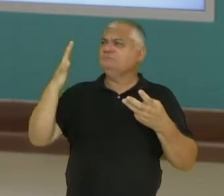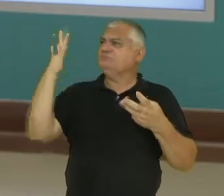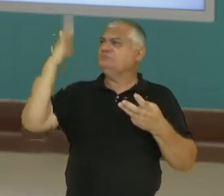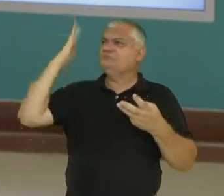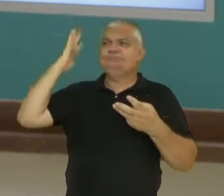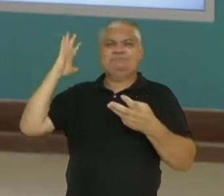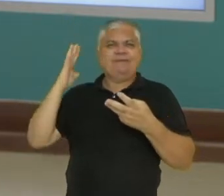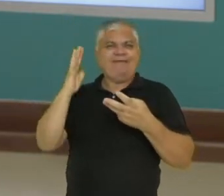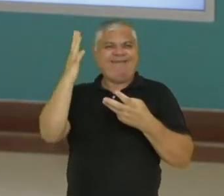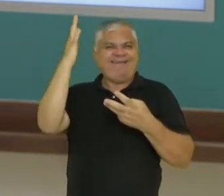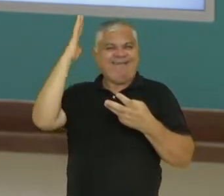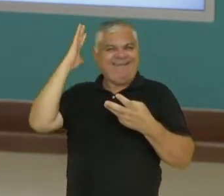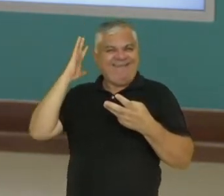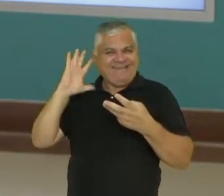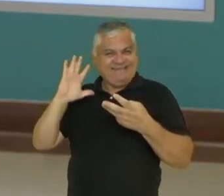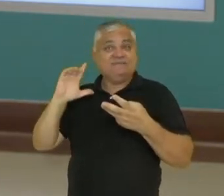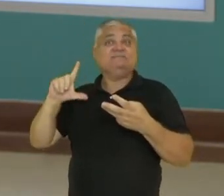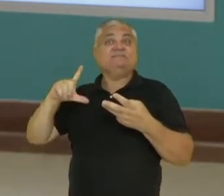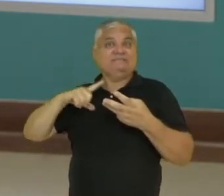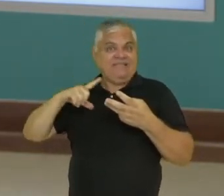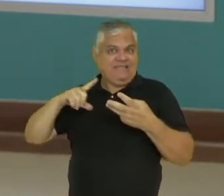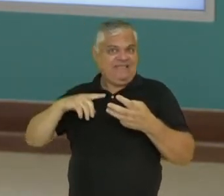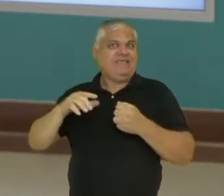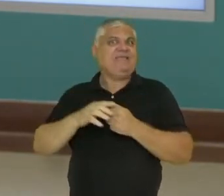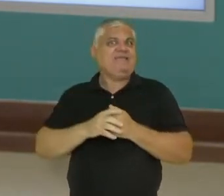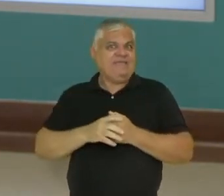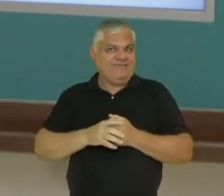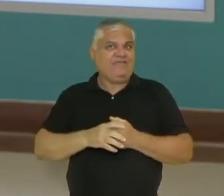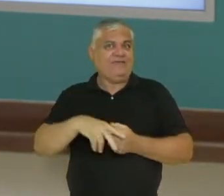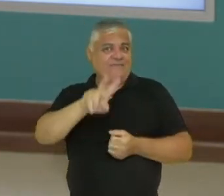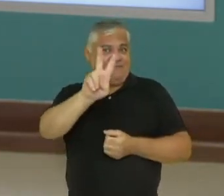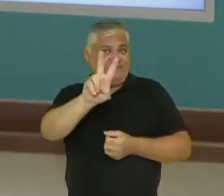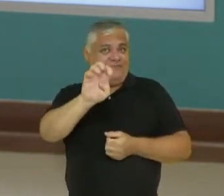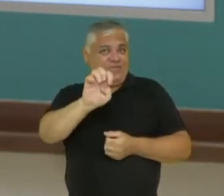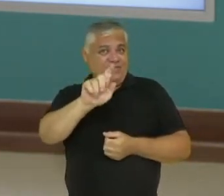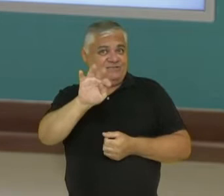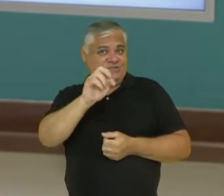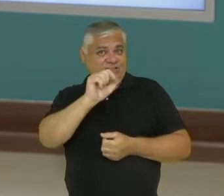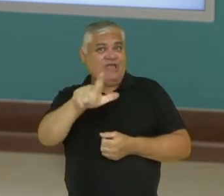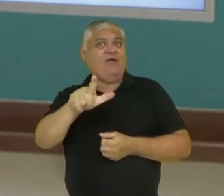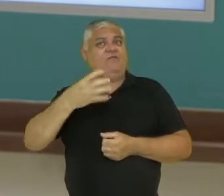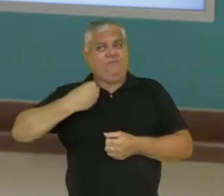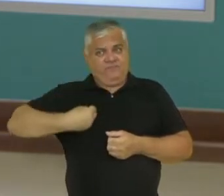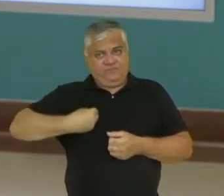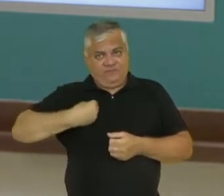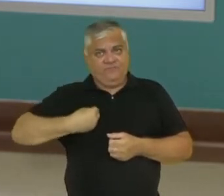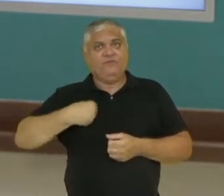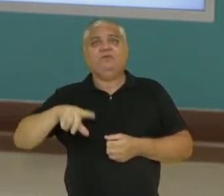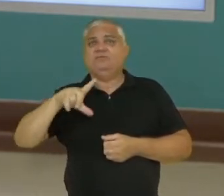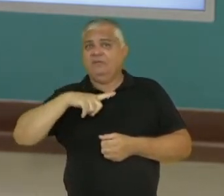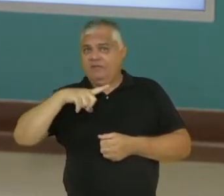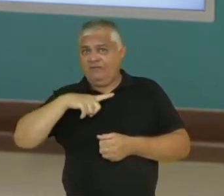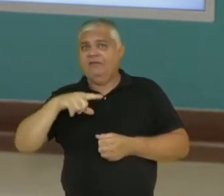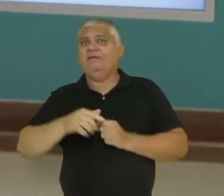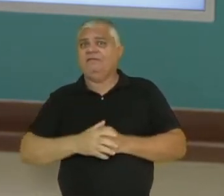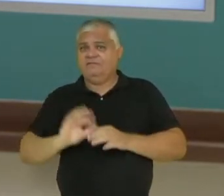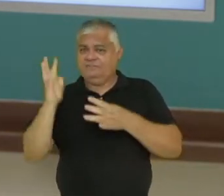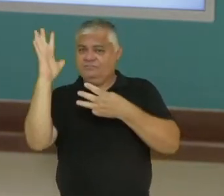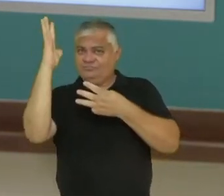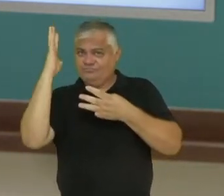É claro que você se recorda que os vegetais são seres vivos, não é mesmo? Então, eles precisam estar